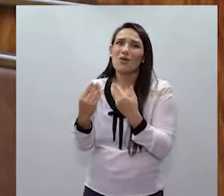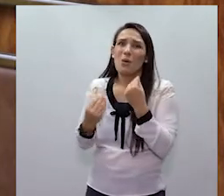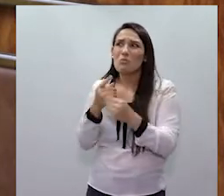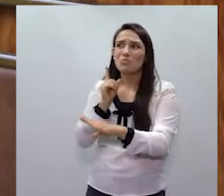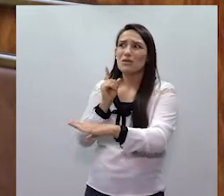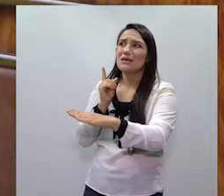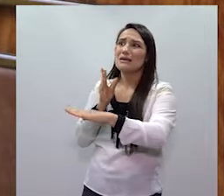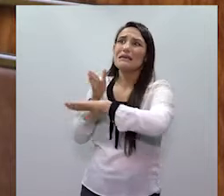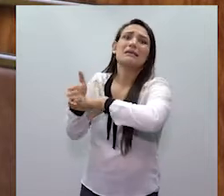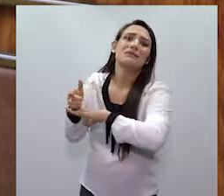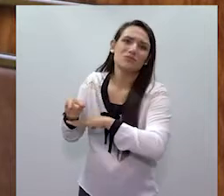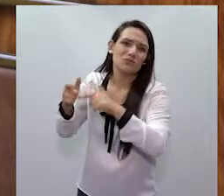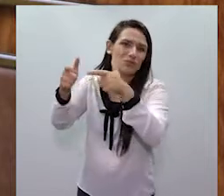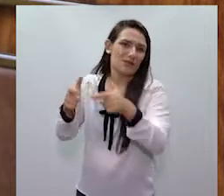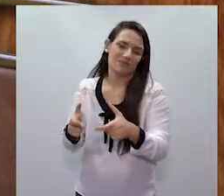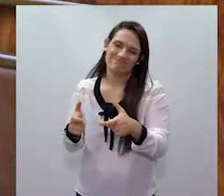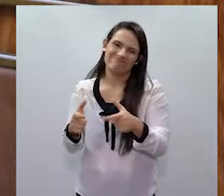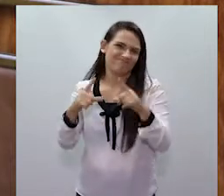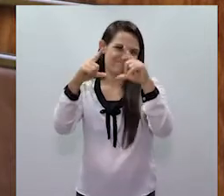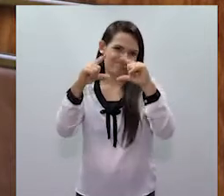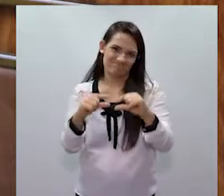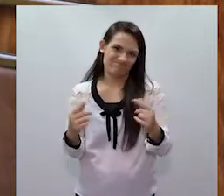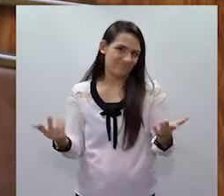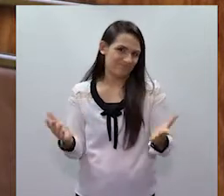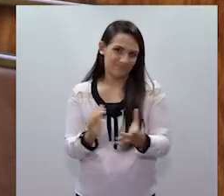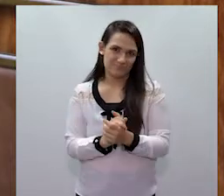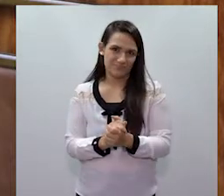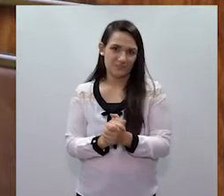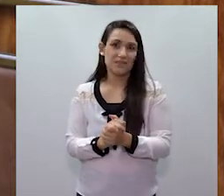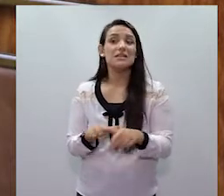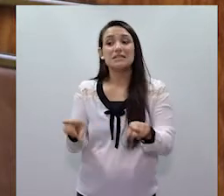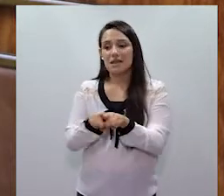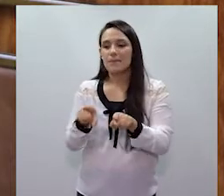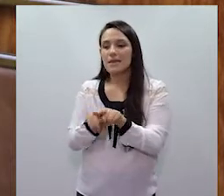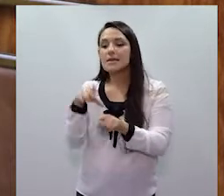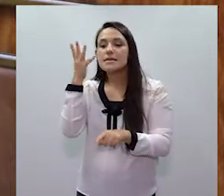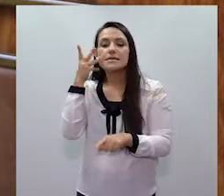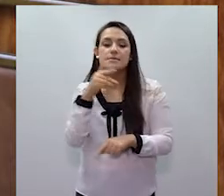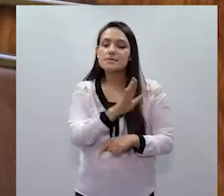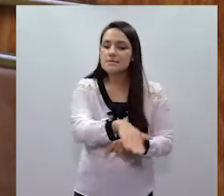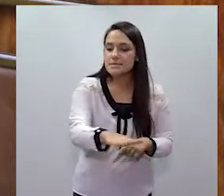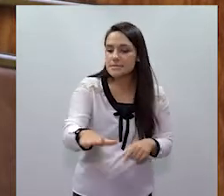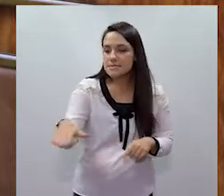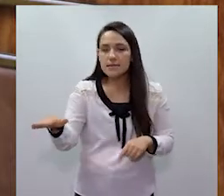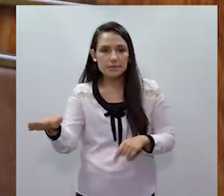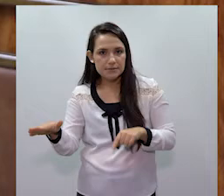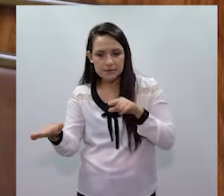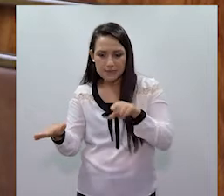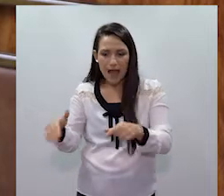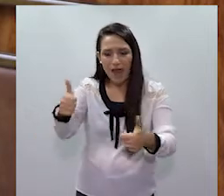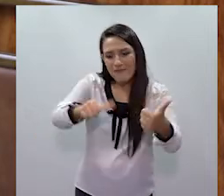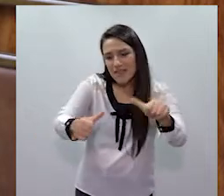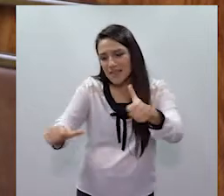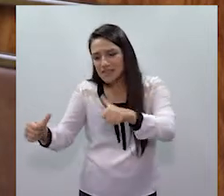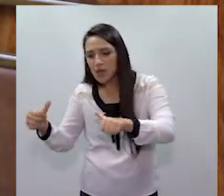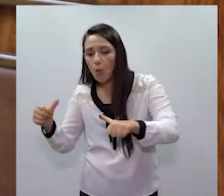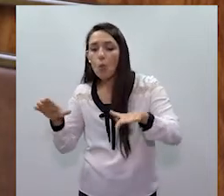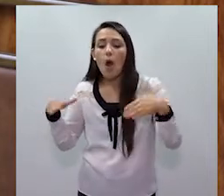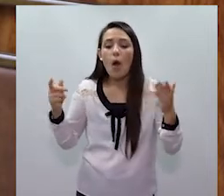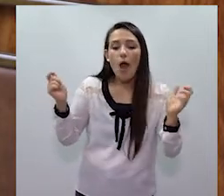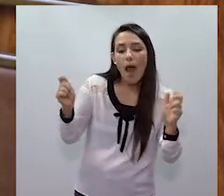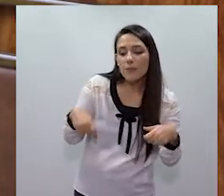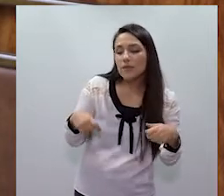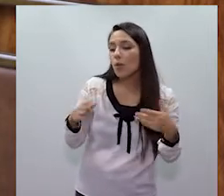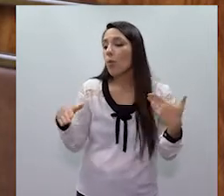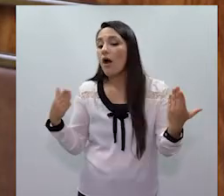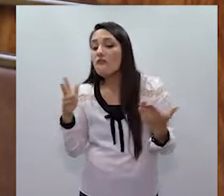e também uma diminuição no número de crianças aptas para adoção, porque os processos demoraram um pouco mais e por